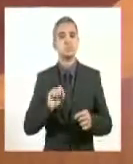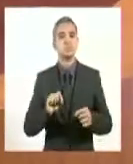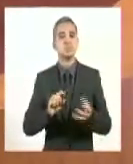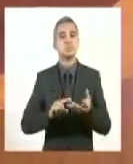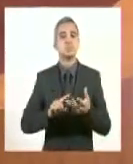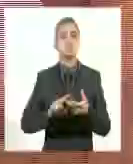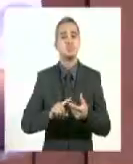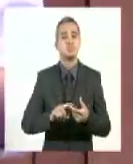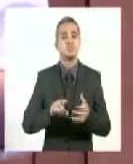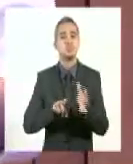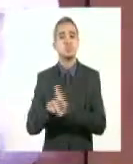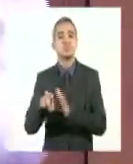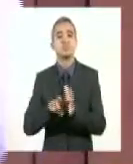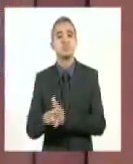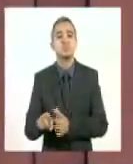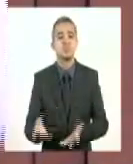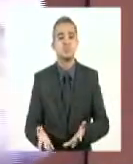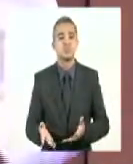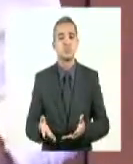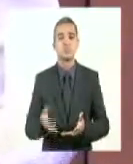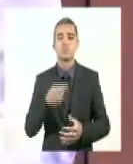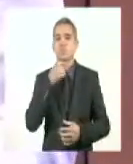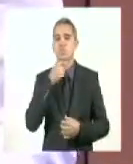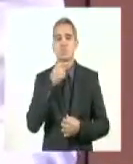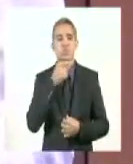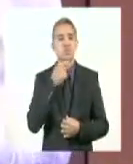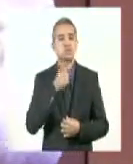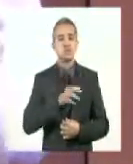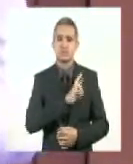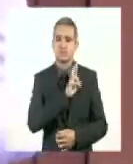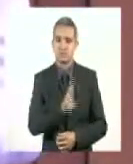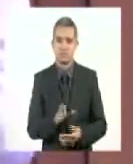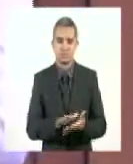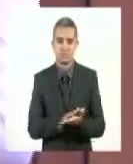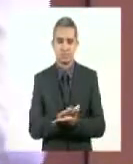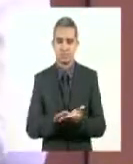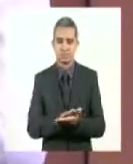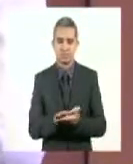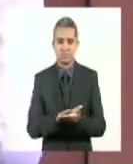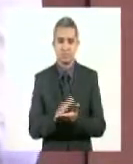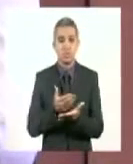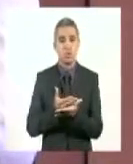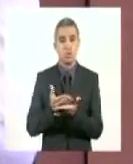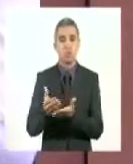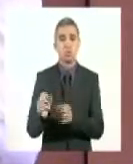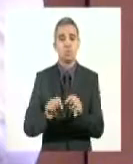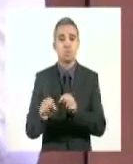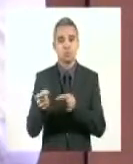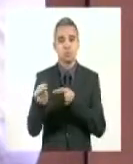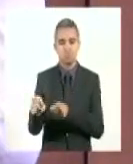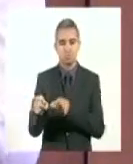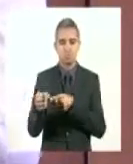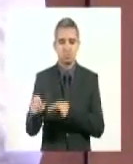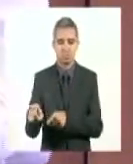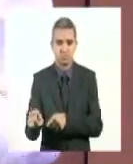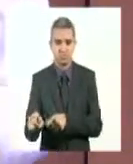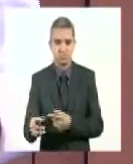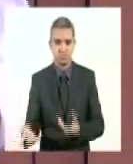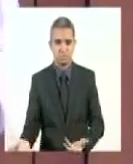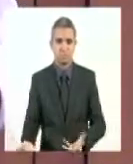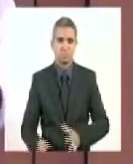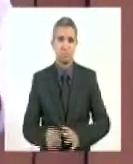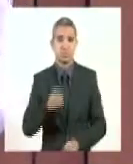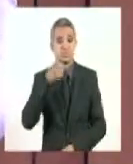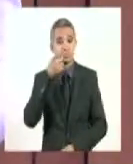estamos perguntando, eles não conseguem responder e partem para ataques. Eu,